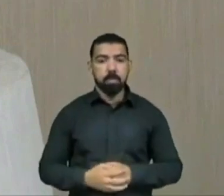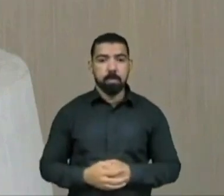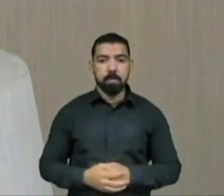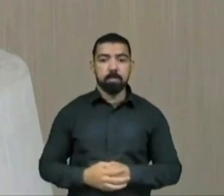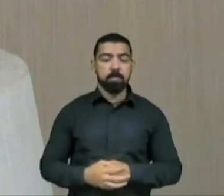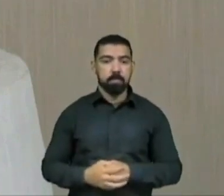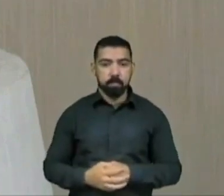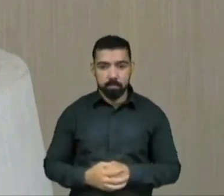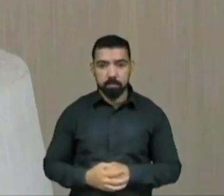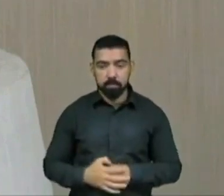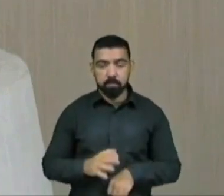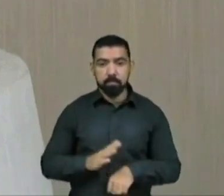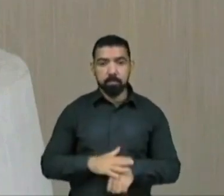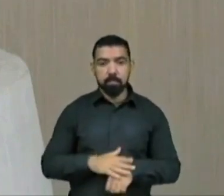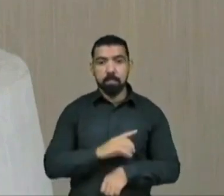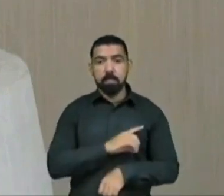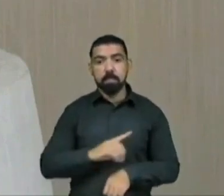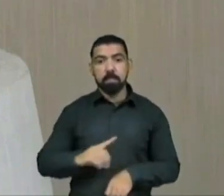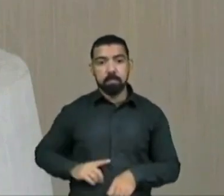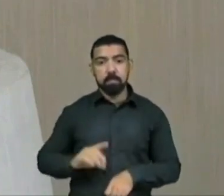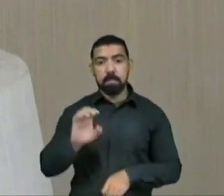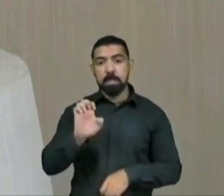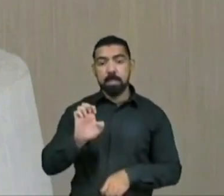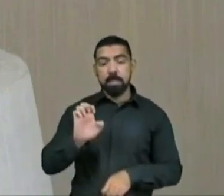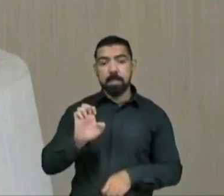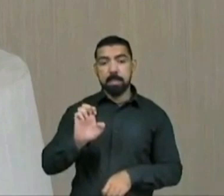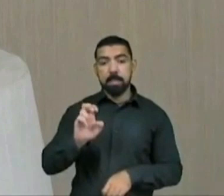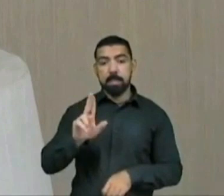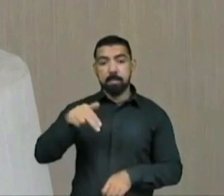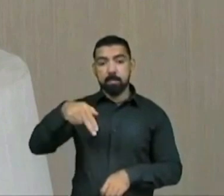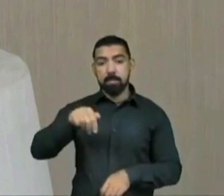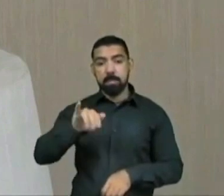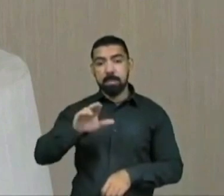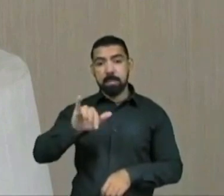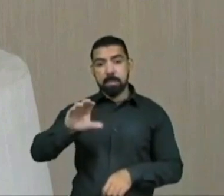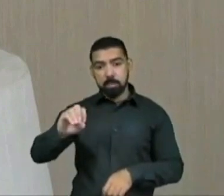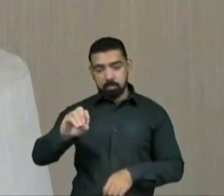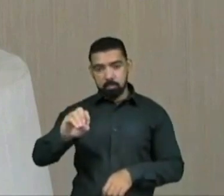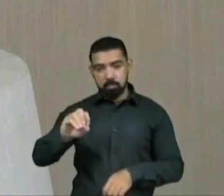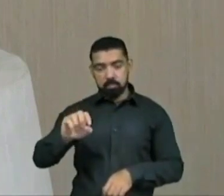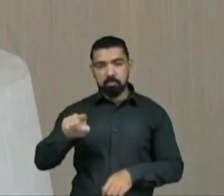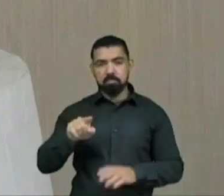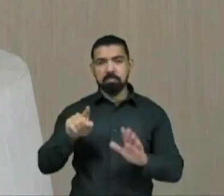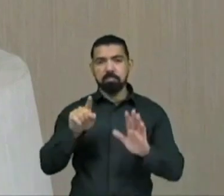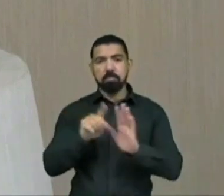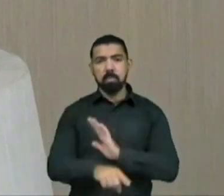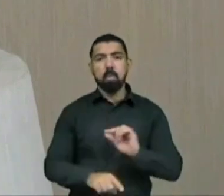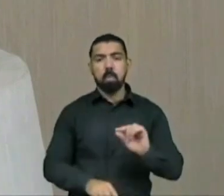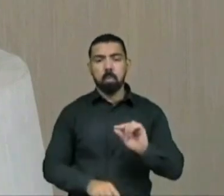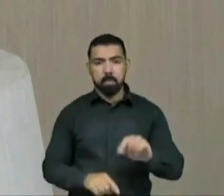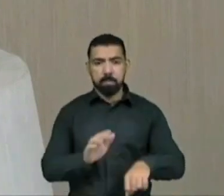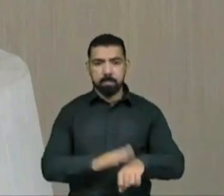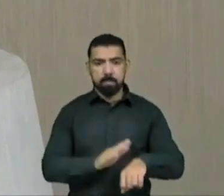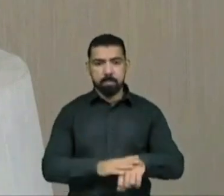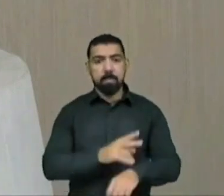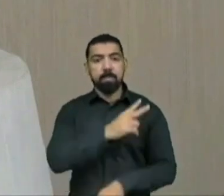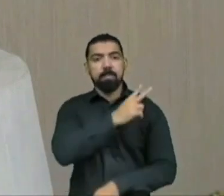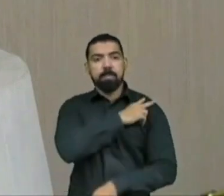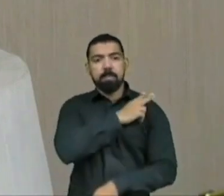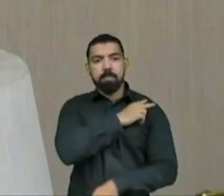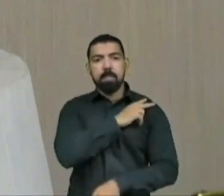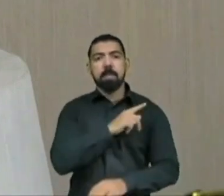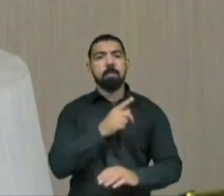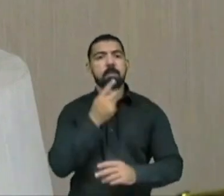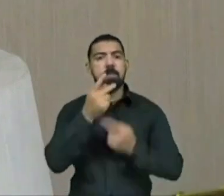deputado Eunício Oliveira está questionando a fala do capitão Wagner sobre o